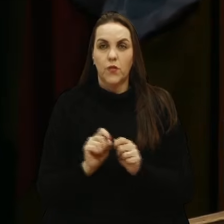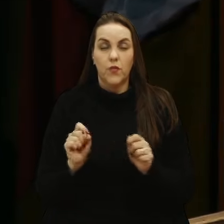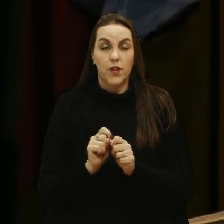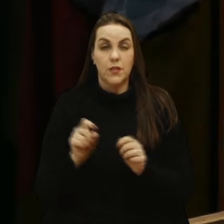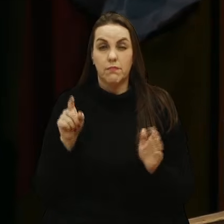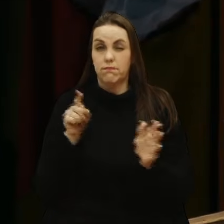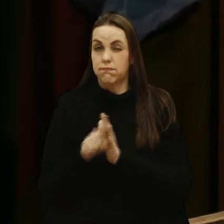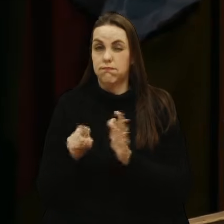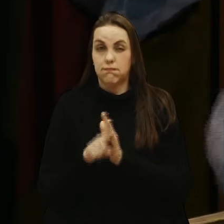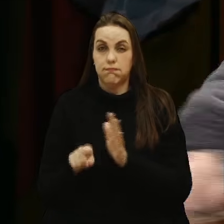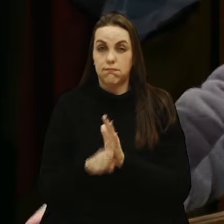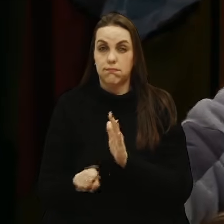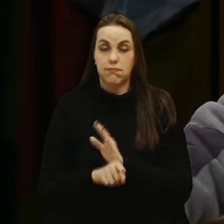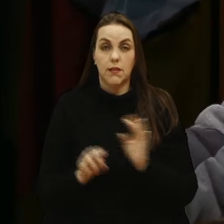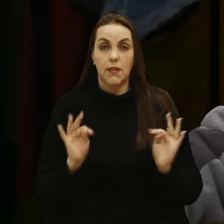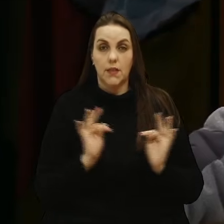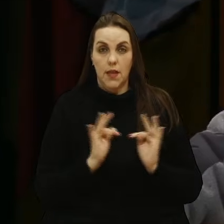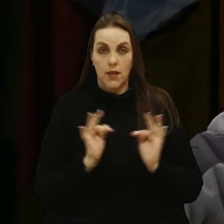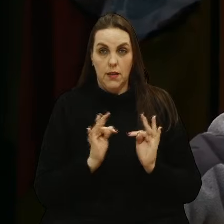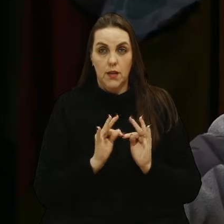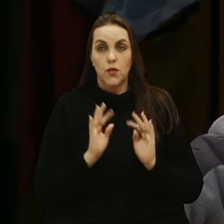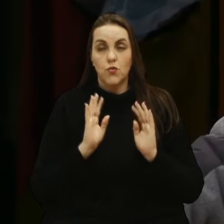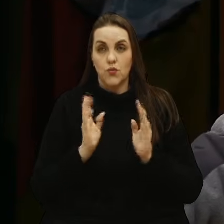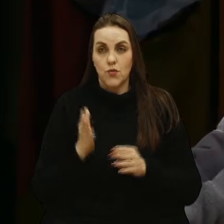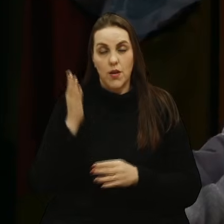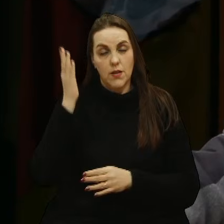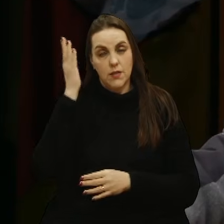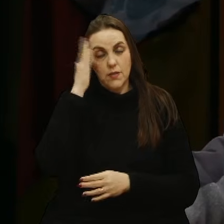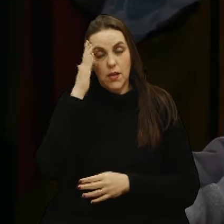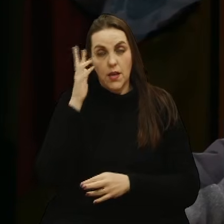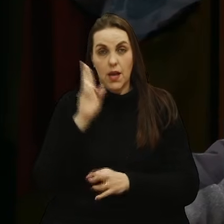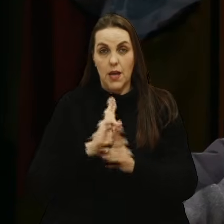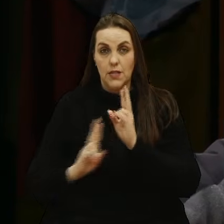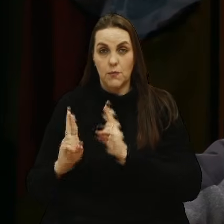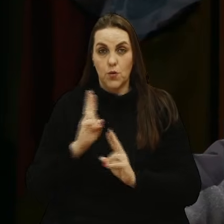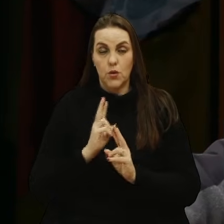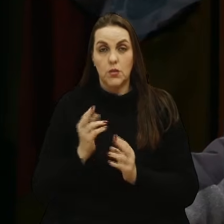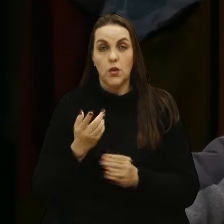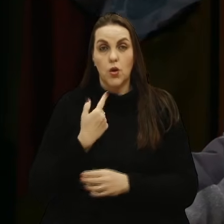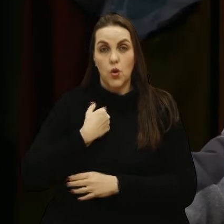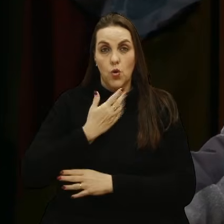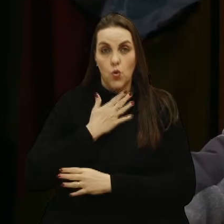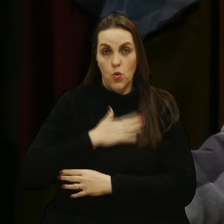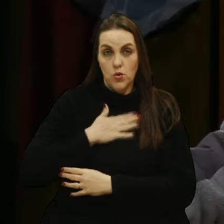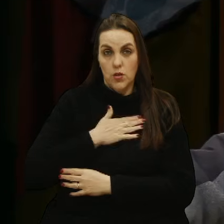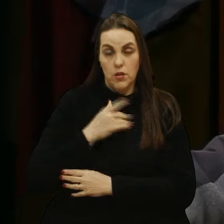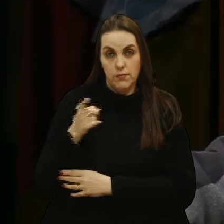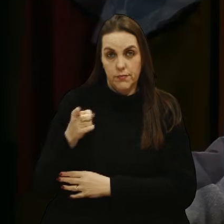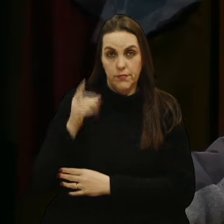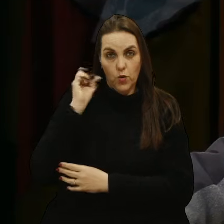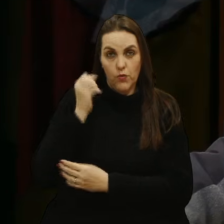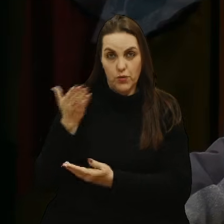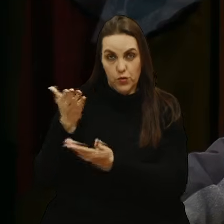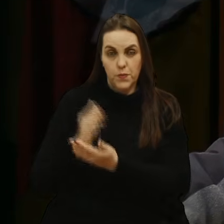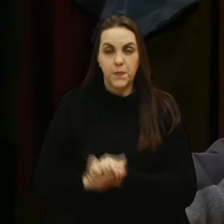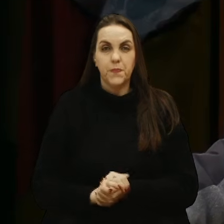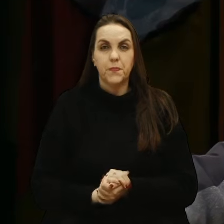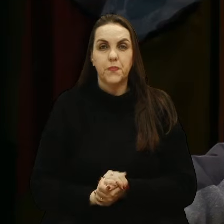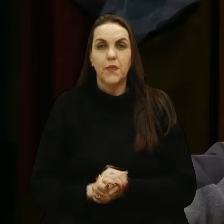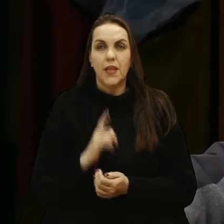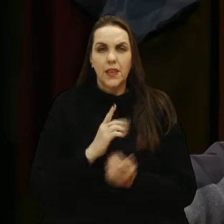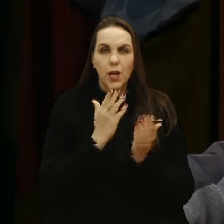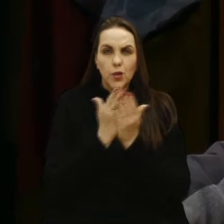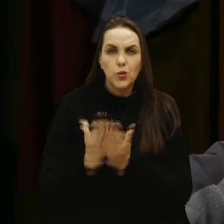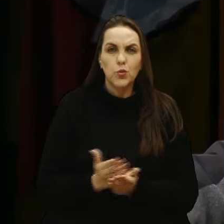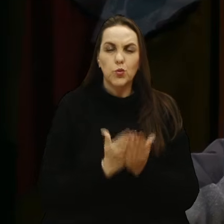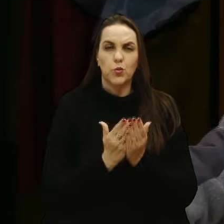pergunta técnica, embora já saiba de diversas respostas, gostaria de ouvir do senhor. Se houve um estudo e um arcabouço